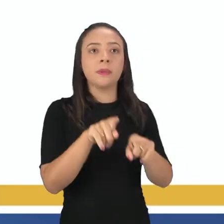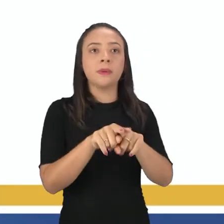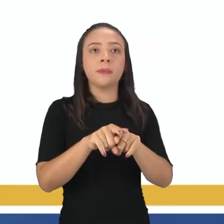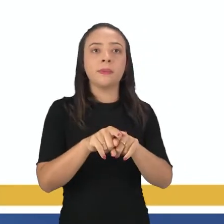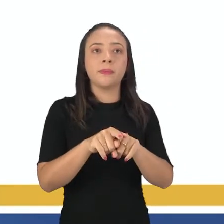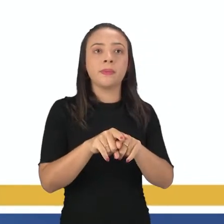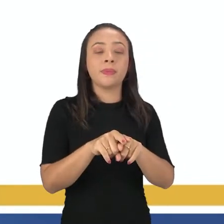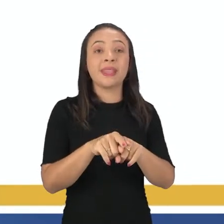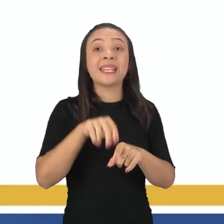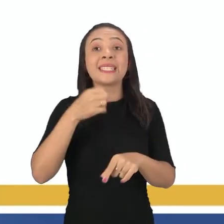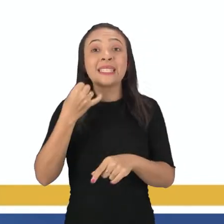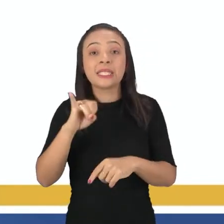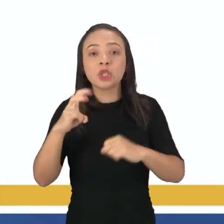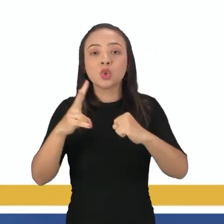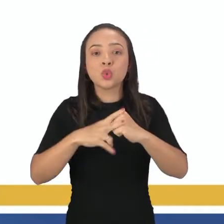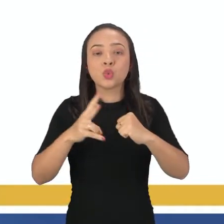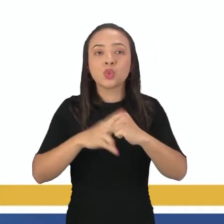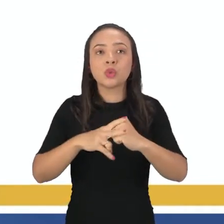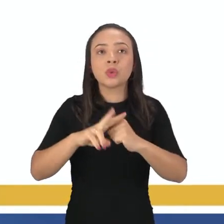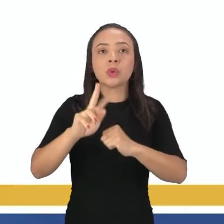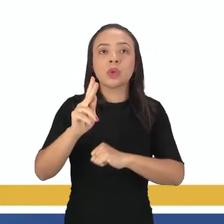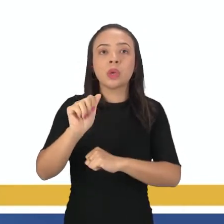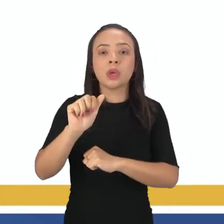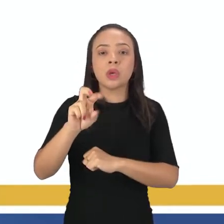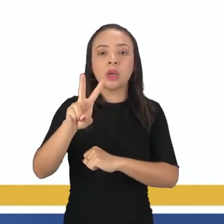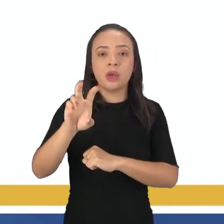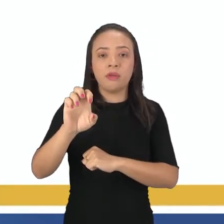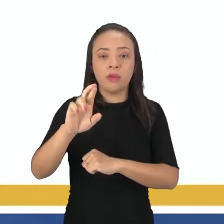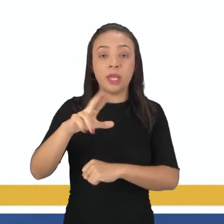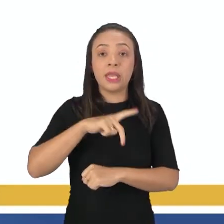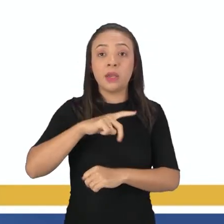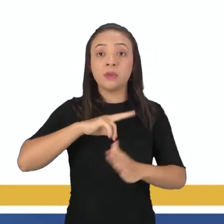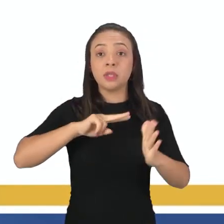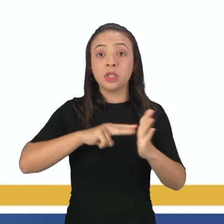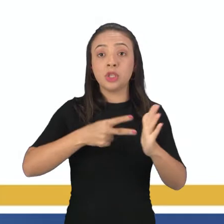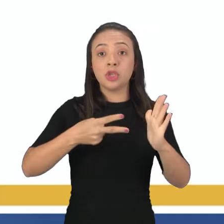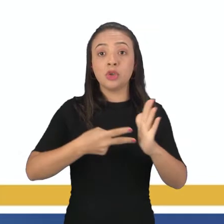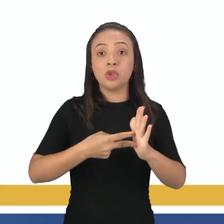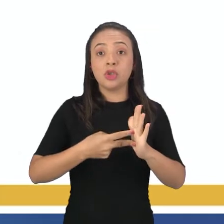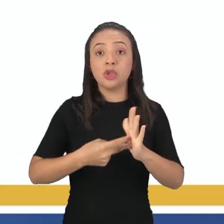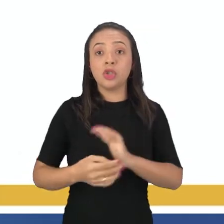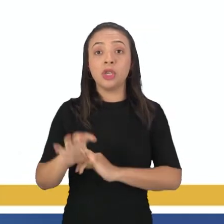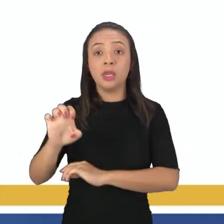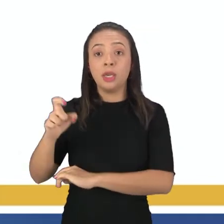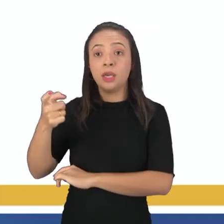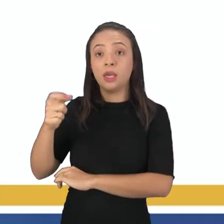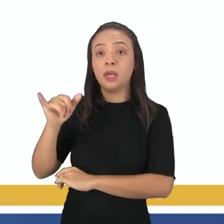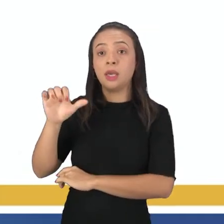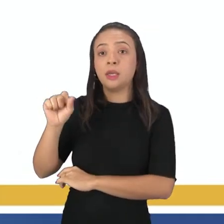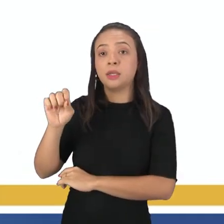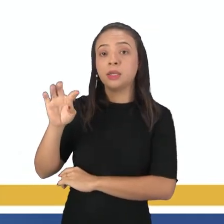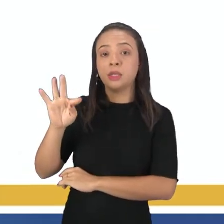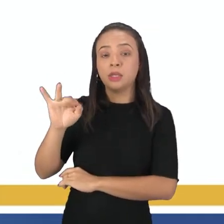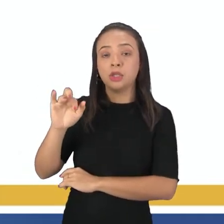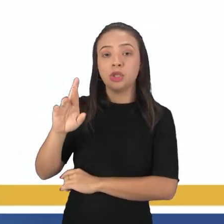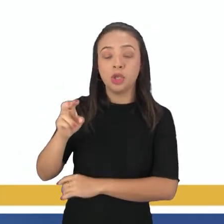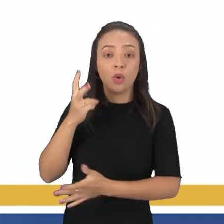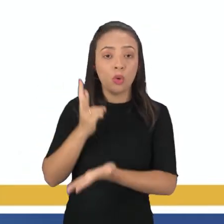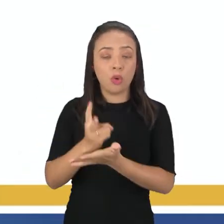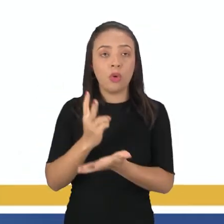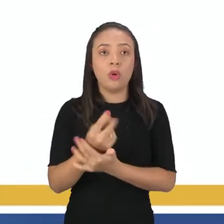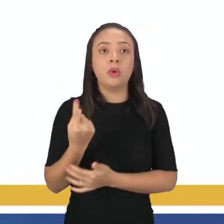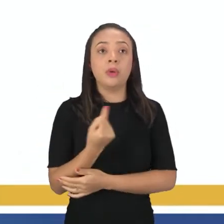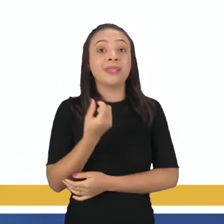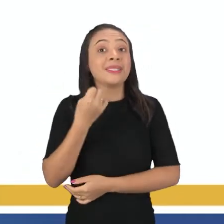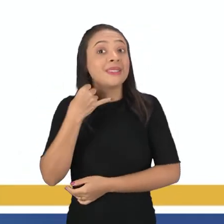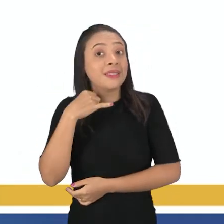quando o verbo haver tiver sentido de existir, permanece no singular.